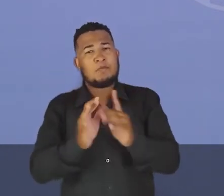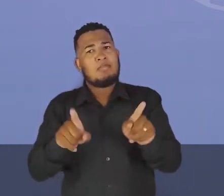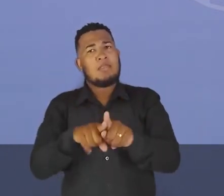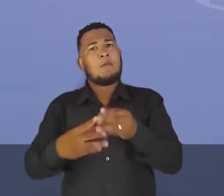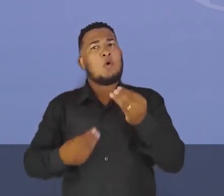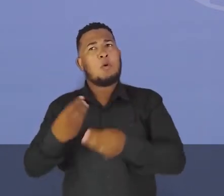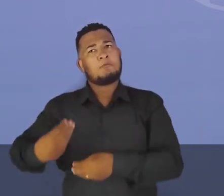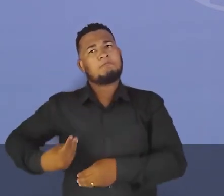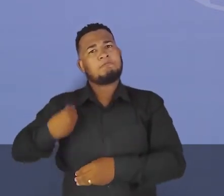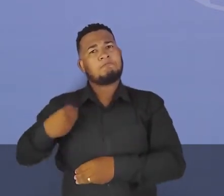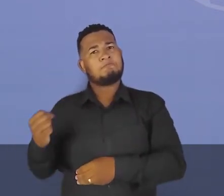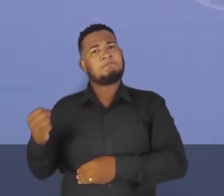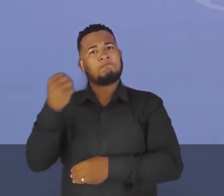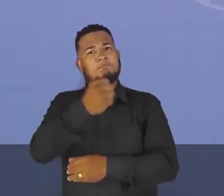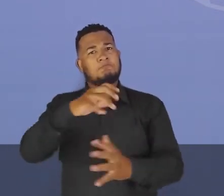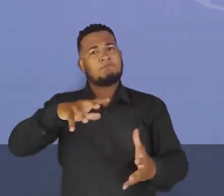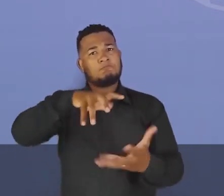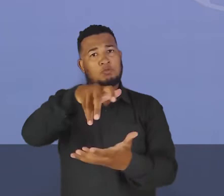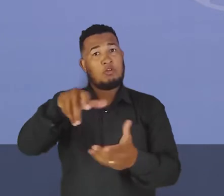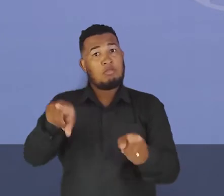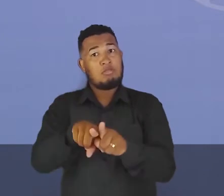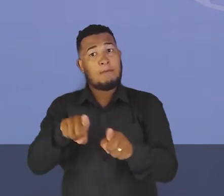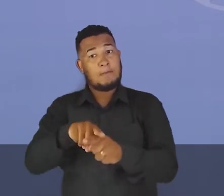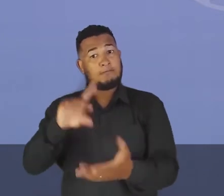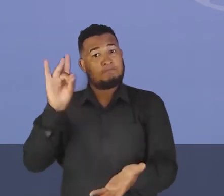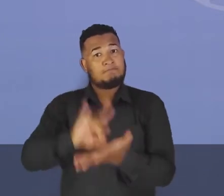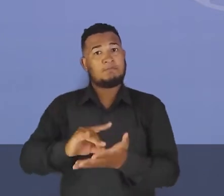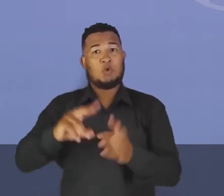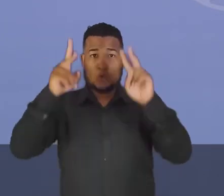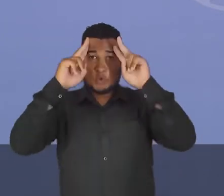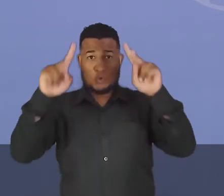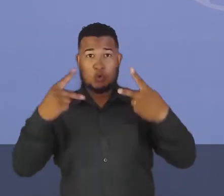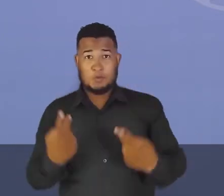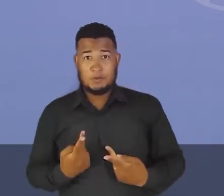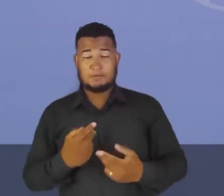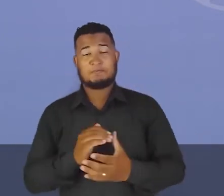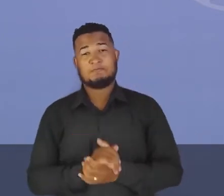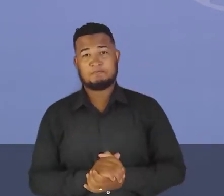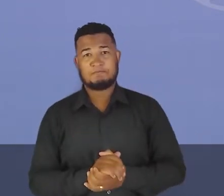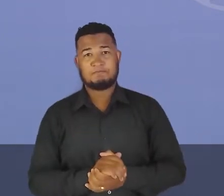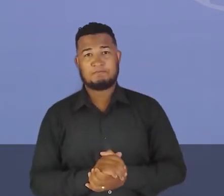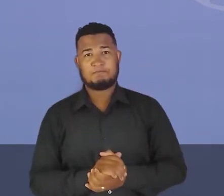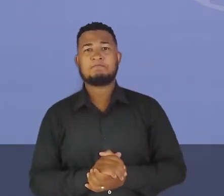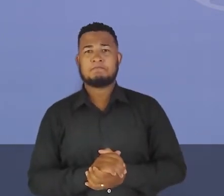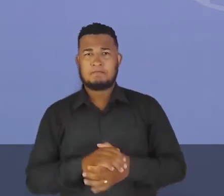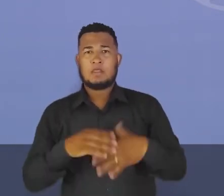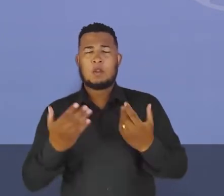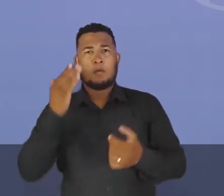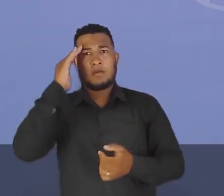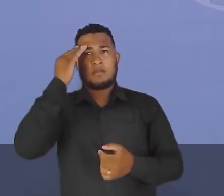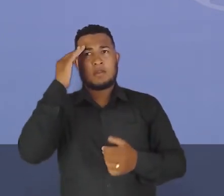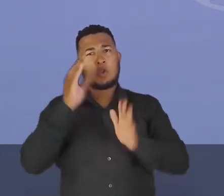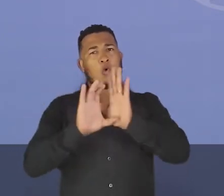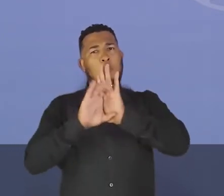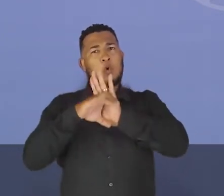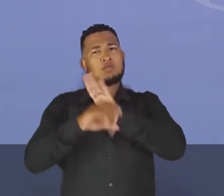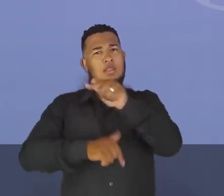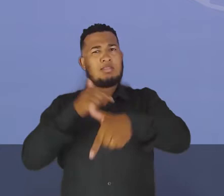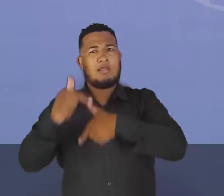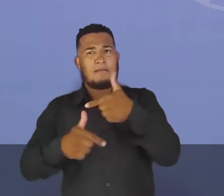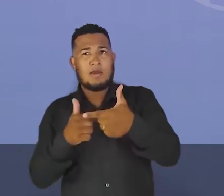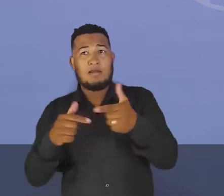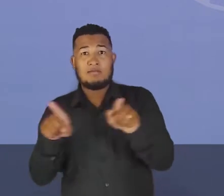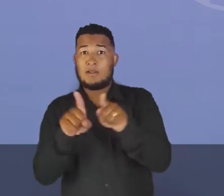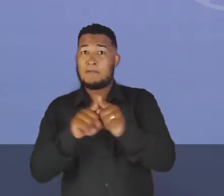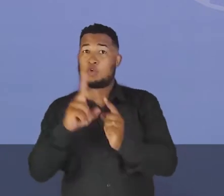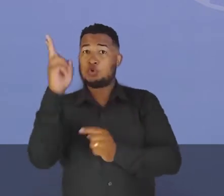no mundo e na realidade humana. Para nós entendermos, então, o conceito de trabalho, a história desse conceito